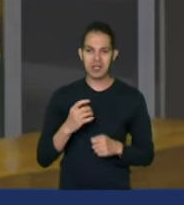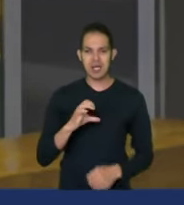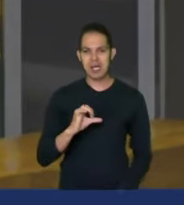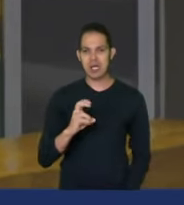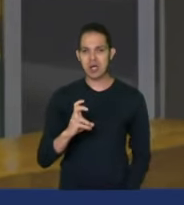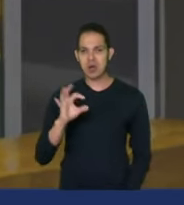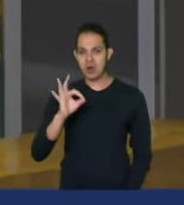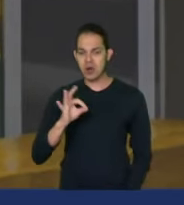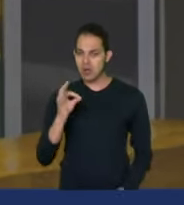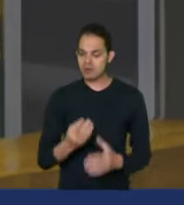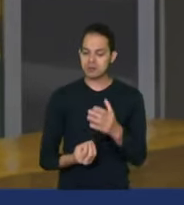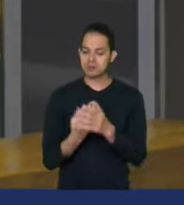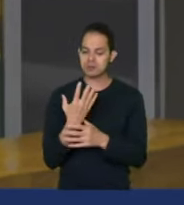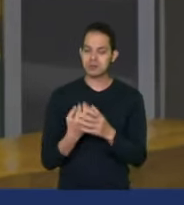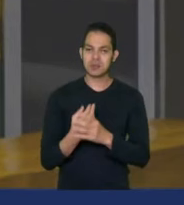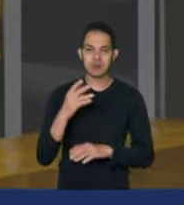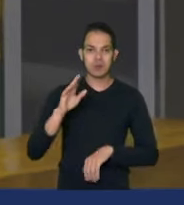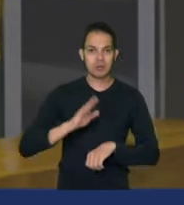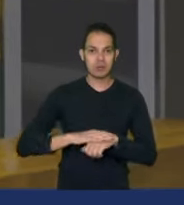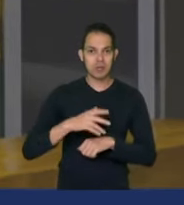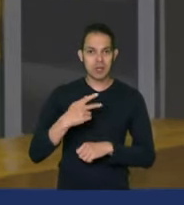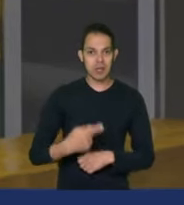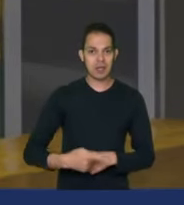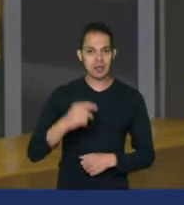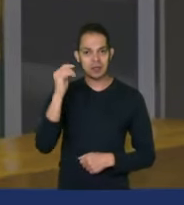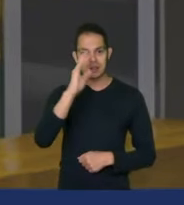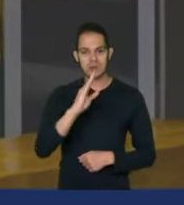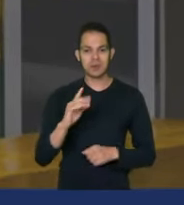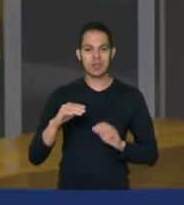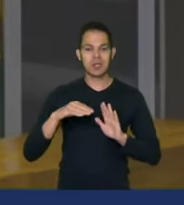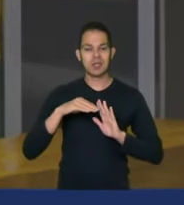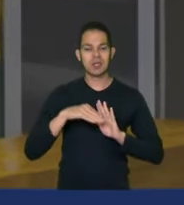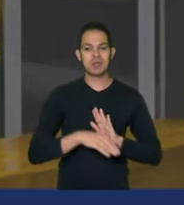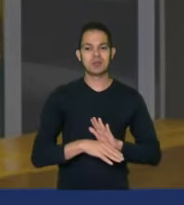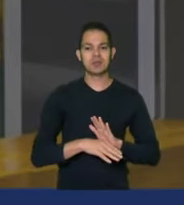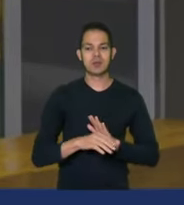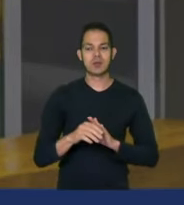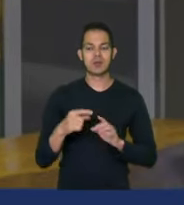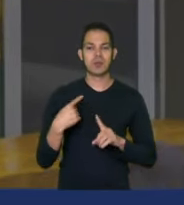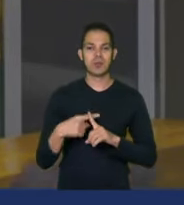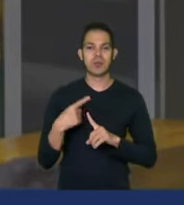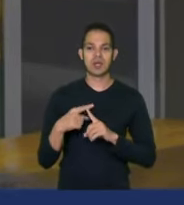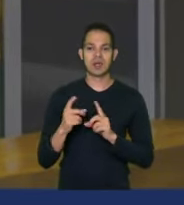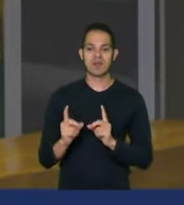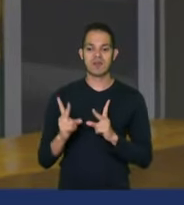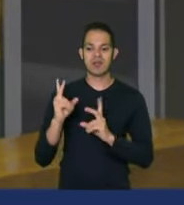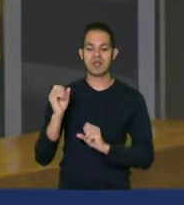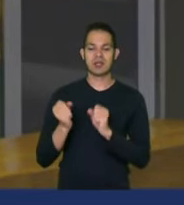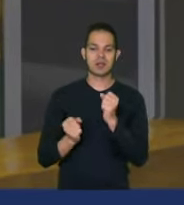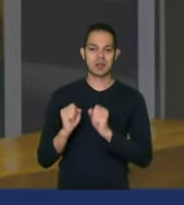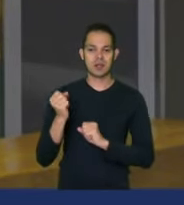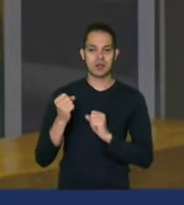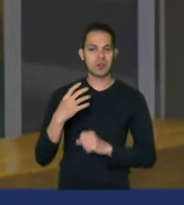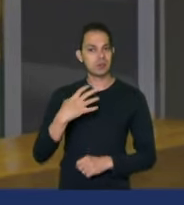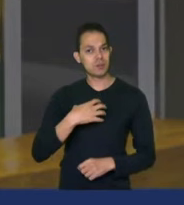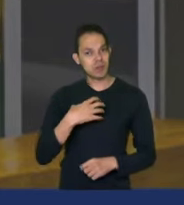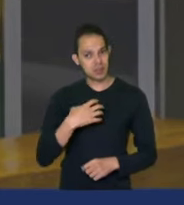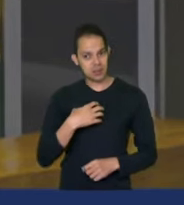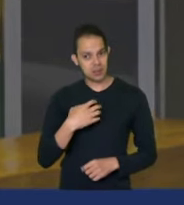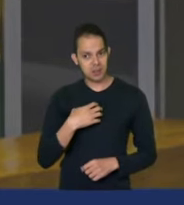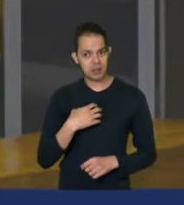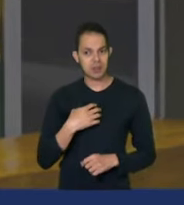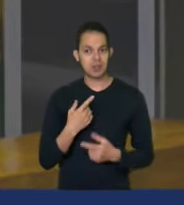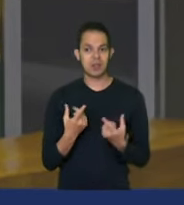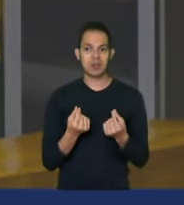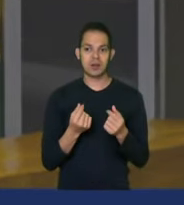produção nacional. Houve uma redução com a venda da refinaria na Rilam, na Bahia, que inclusive aumentou preços,